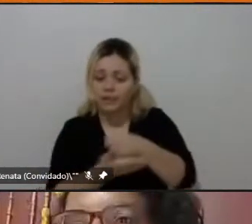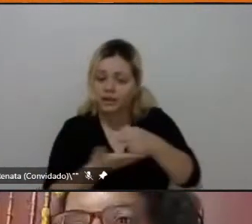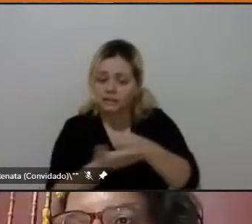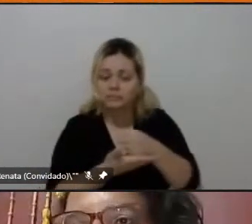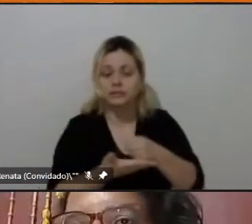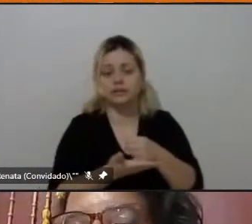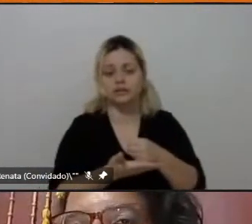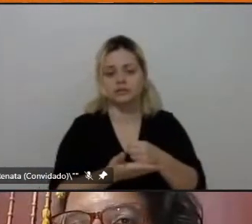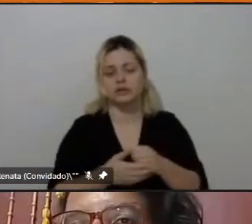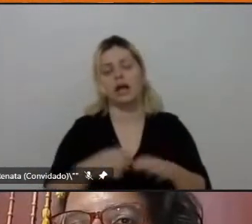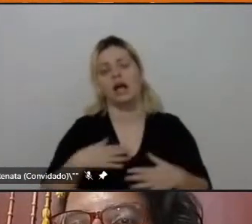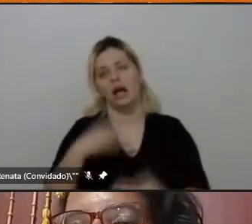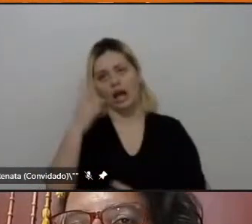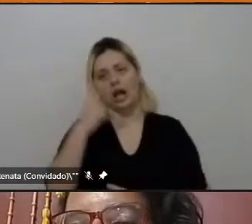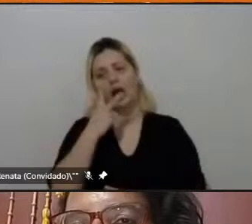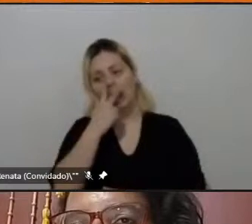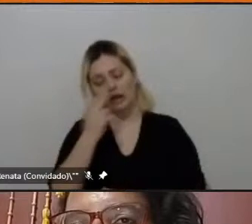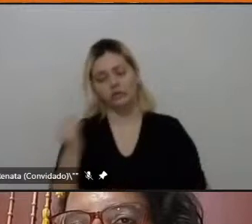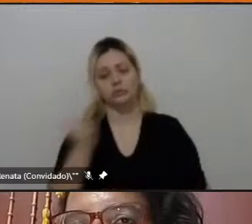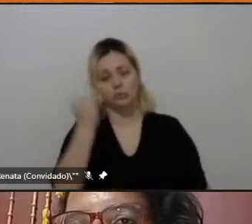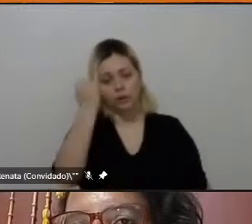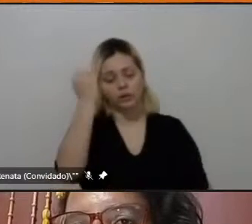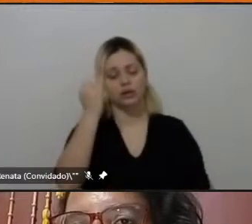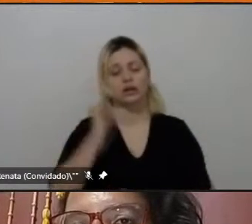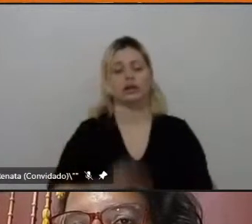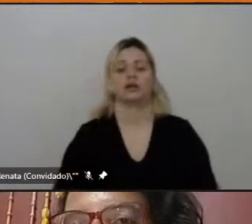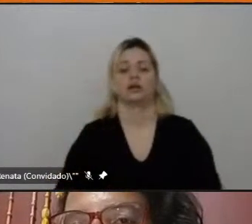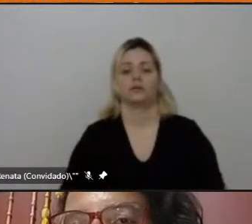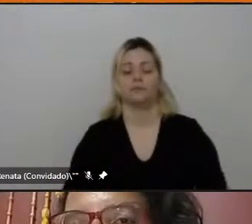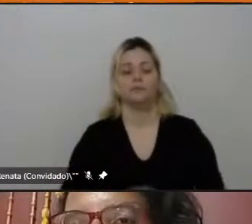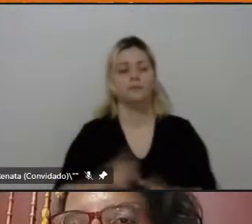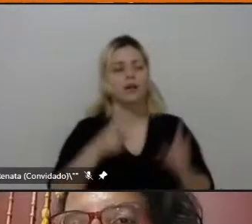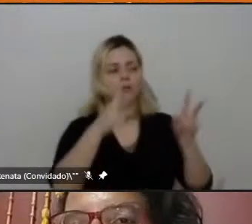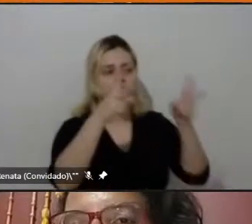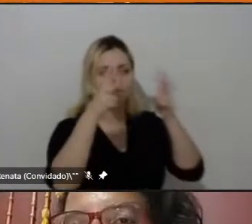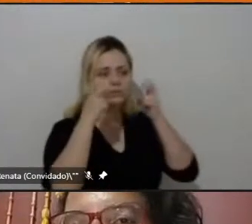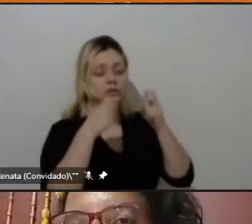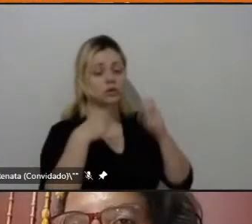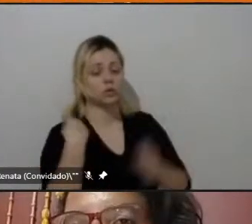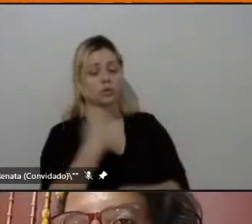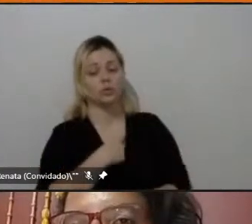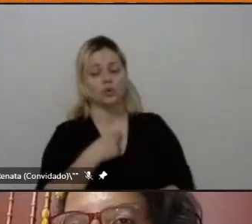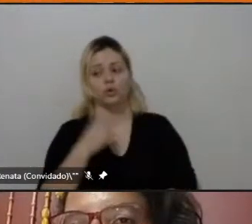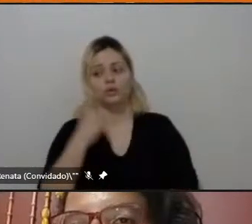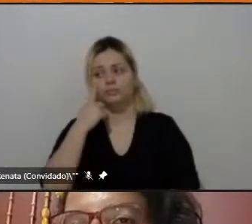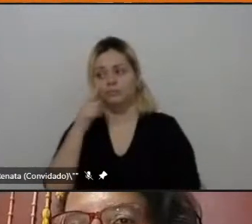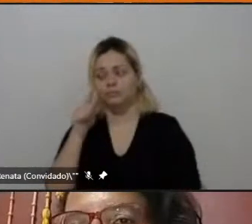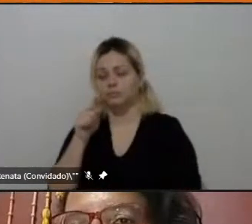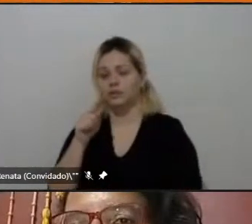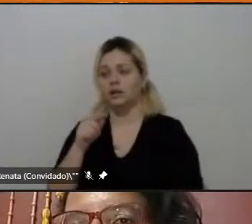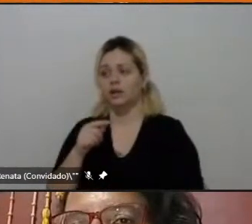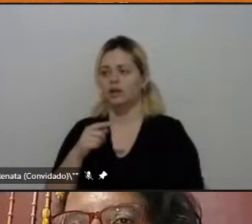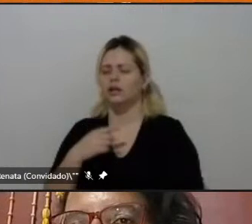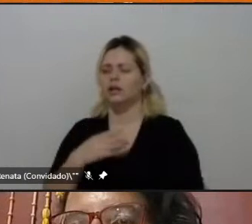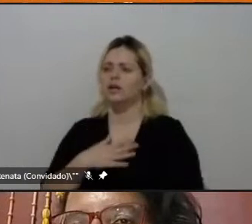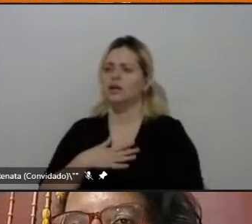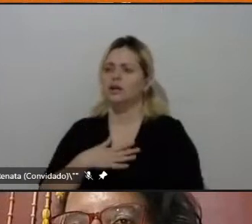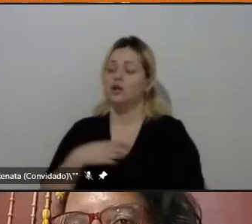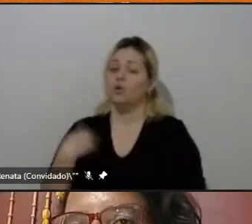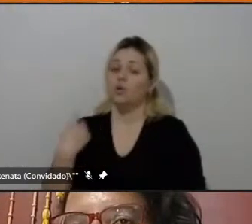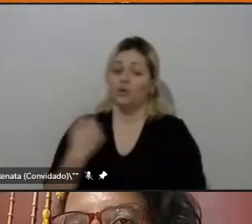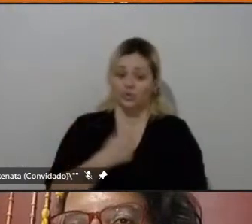é fundamental. Olhando para o que a gente observa, eu vejo que a gente